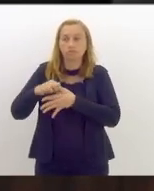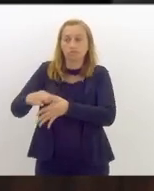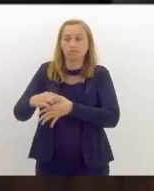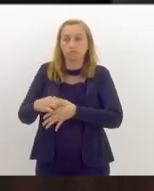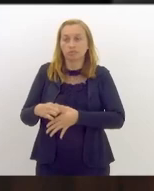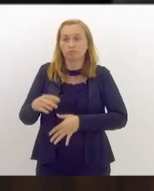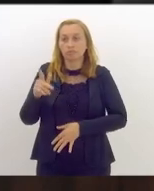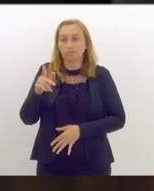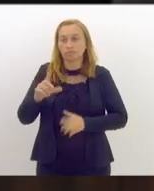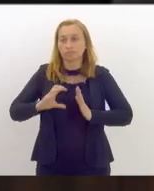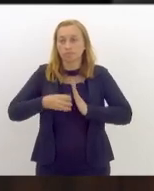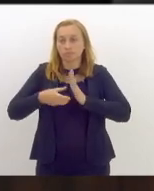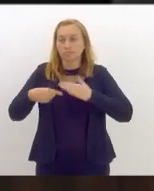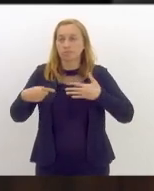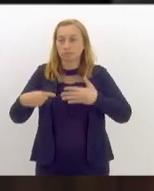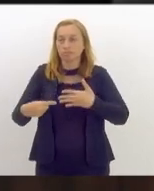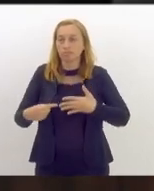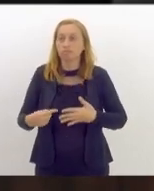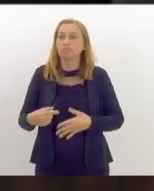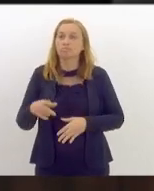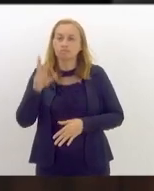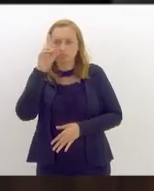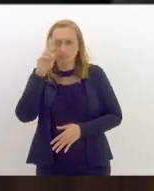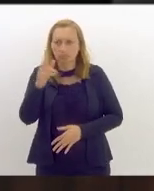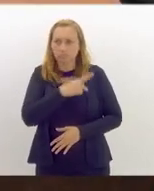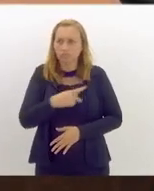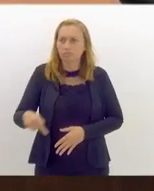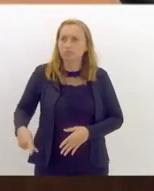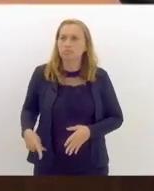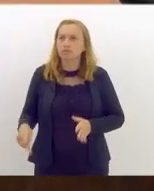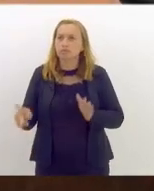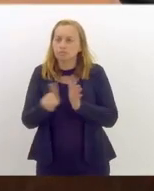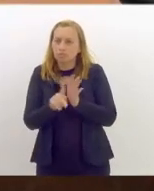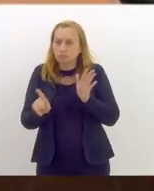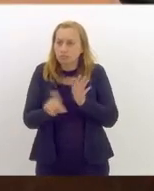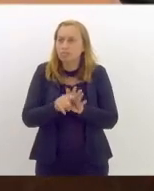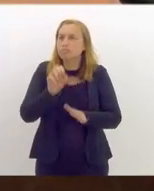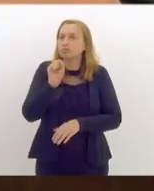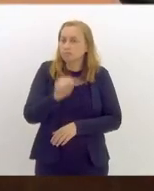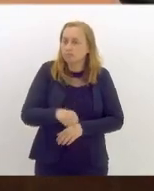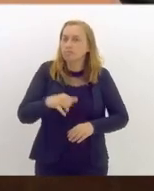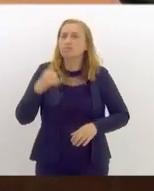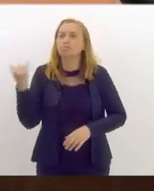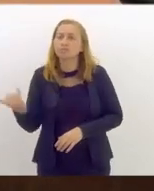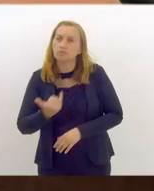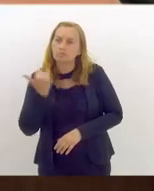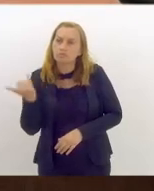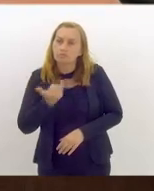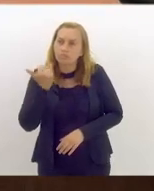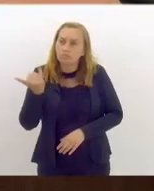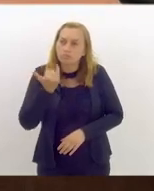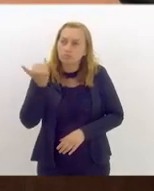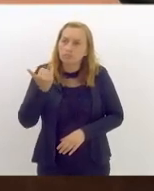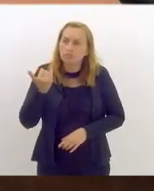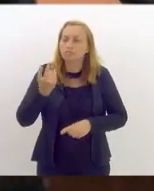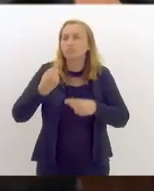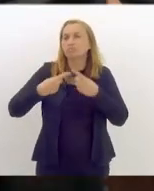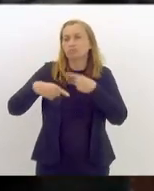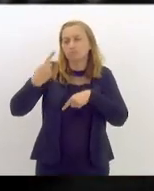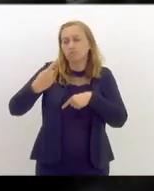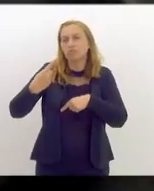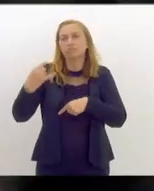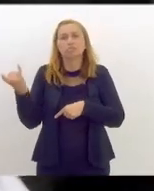pessoal deputada o projeto é sim importante salutar é super importante